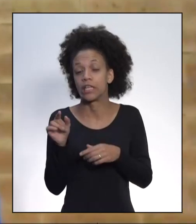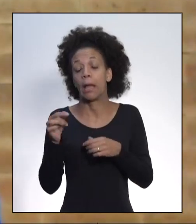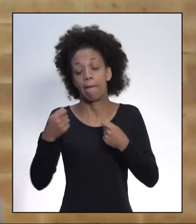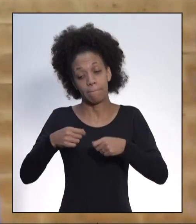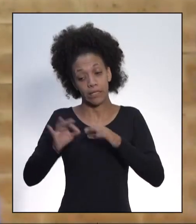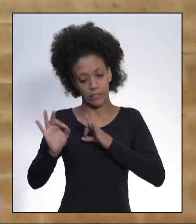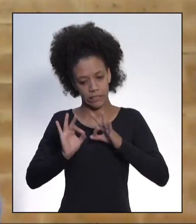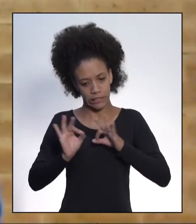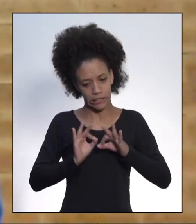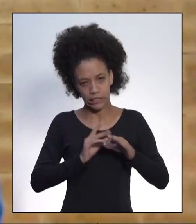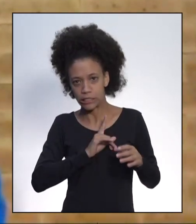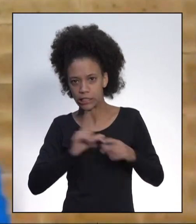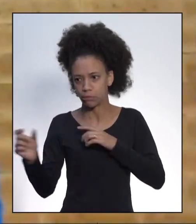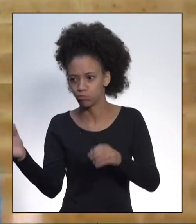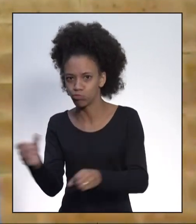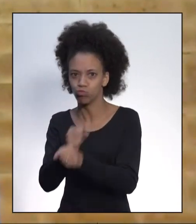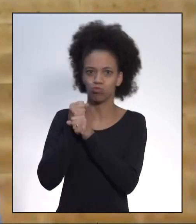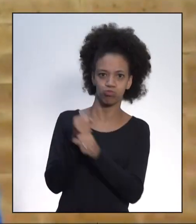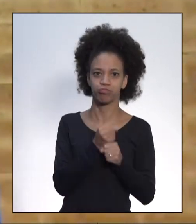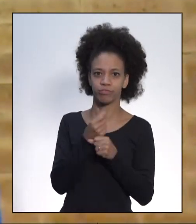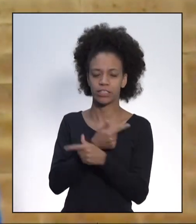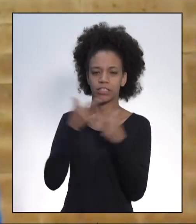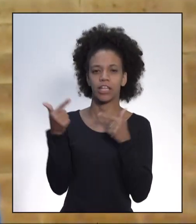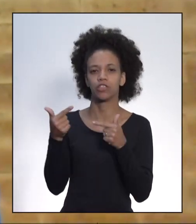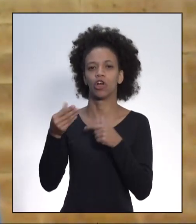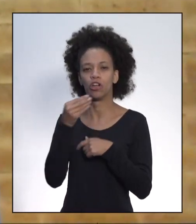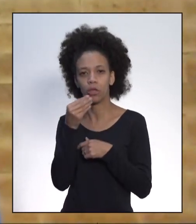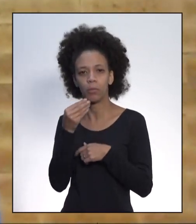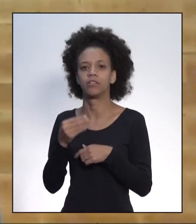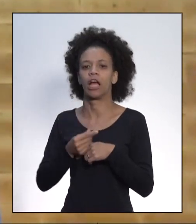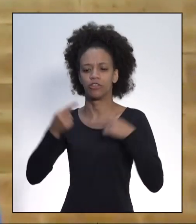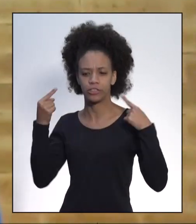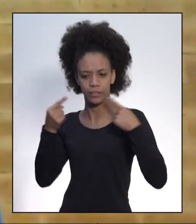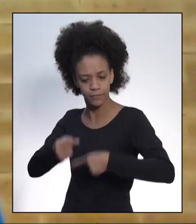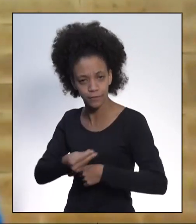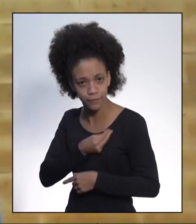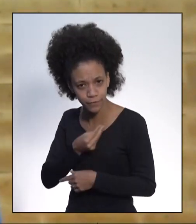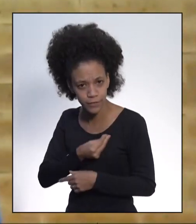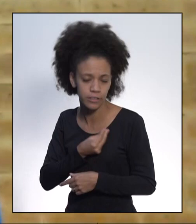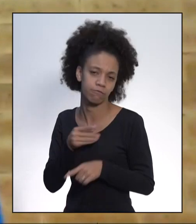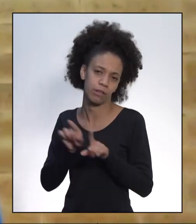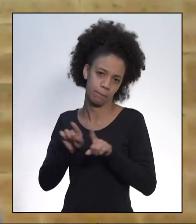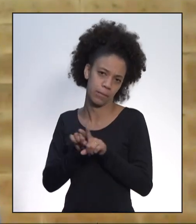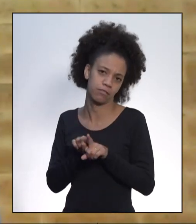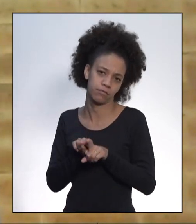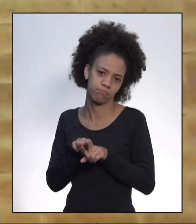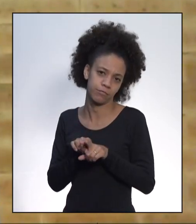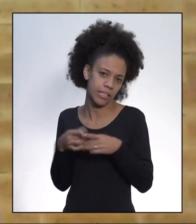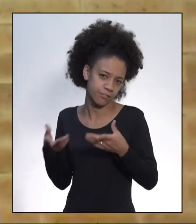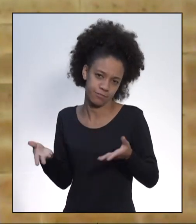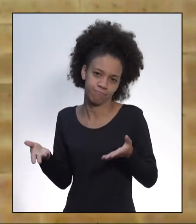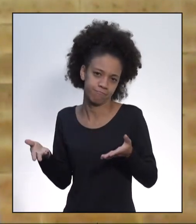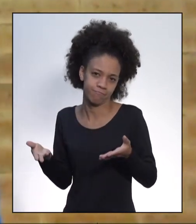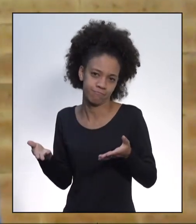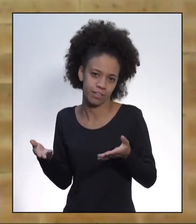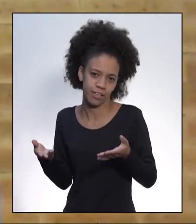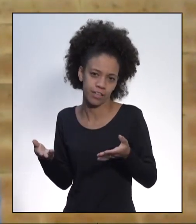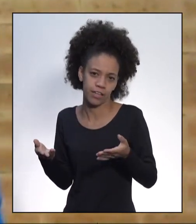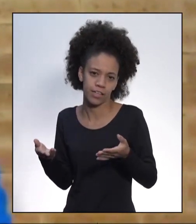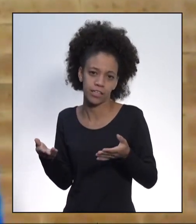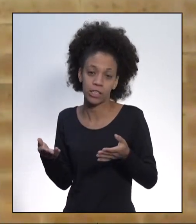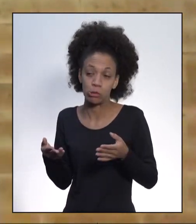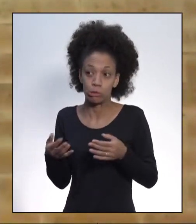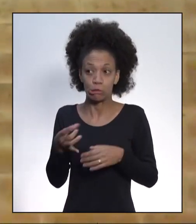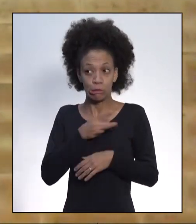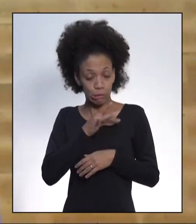para abraçar isso e agarrar, apesar, né, dos desafios e possivelmente dos medos que isso traz,